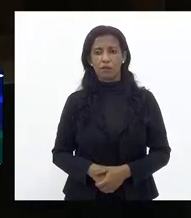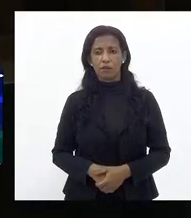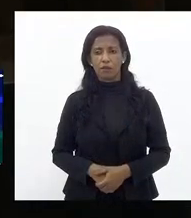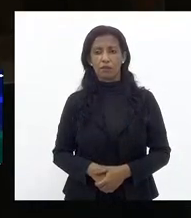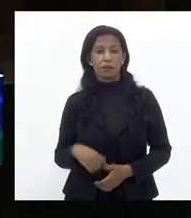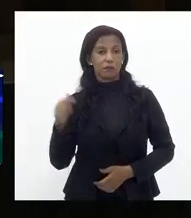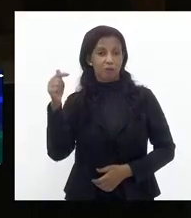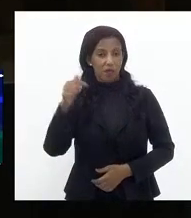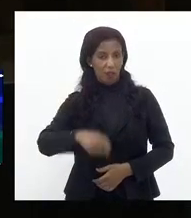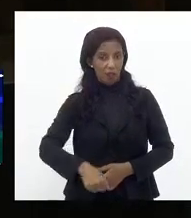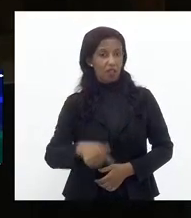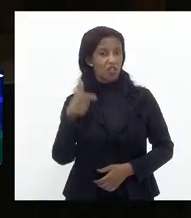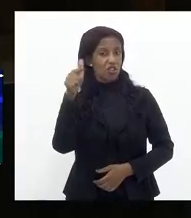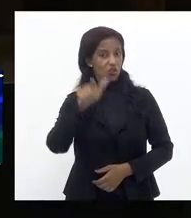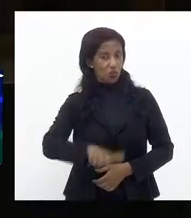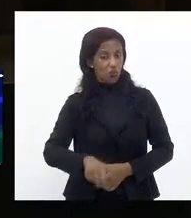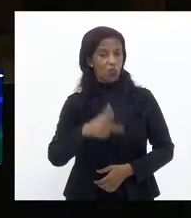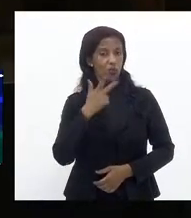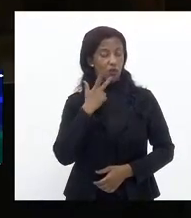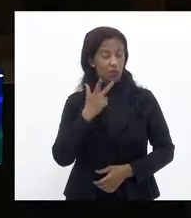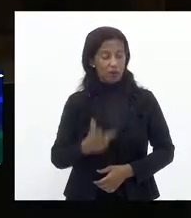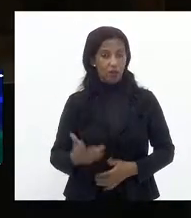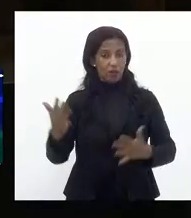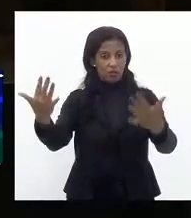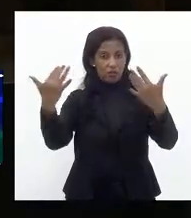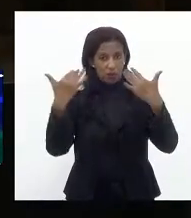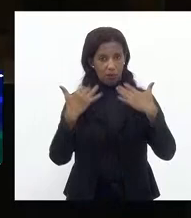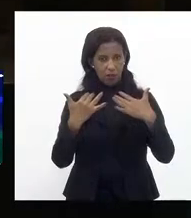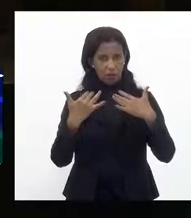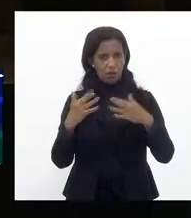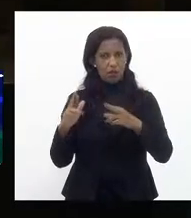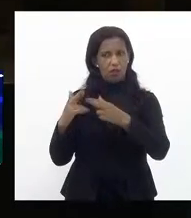é aqui mais uma vez que eu quero deixar e chamar a